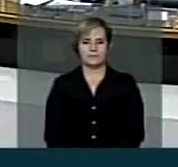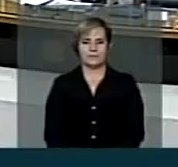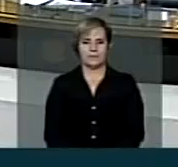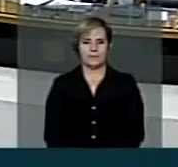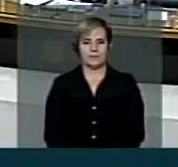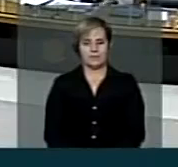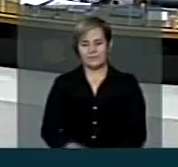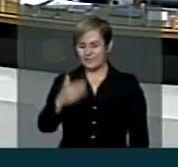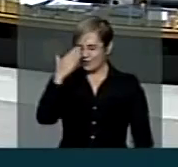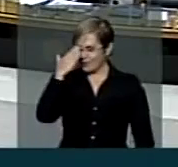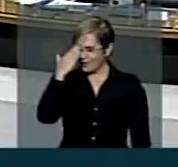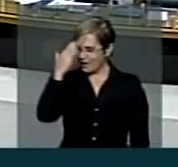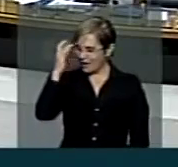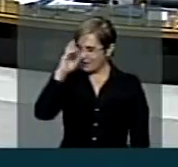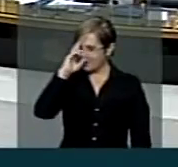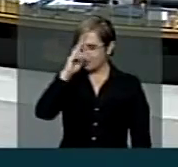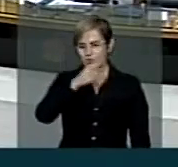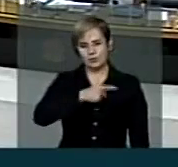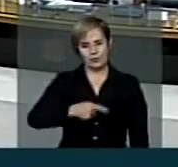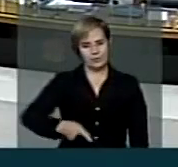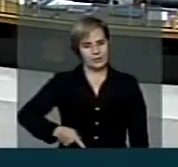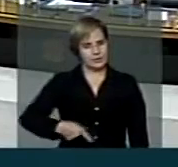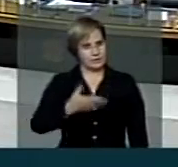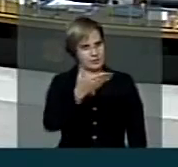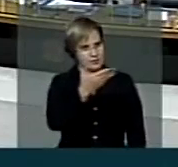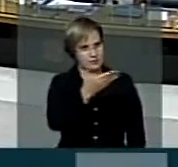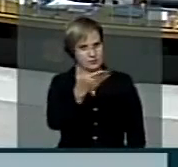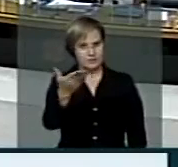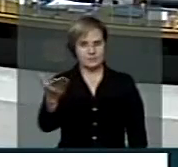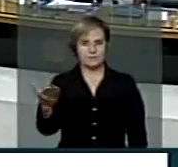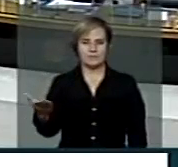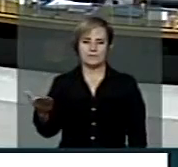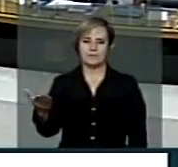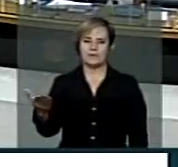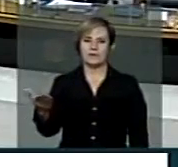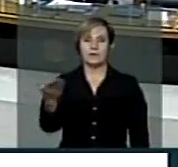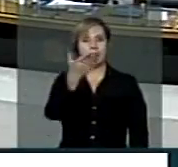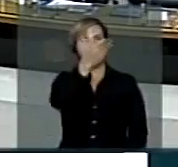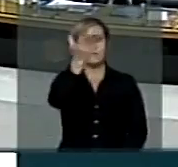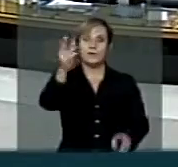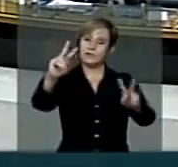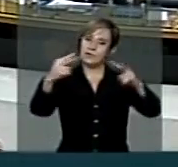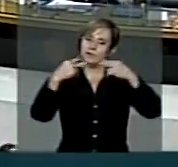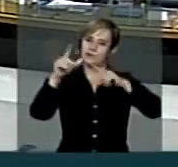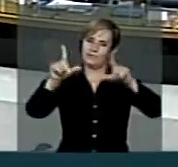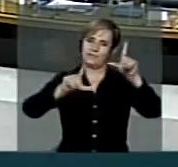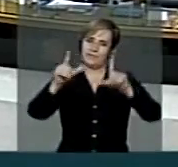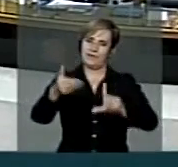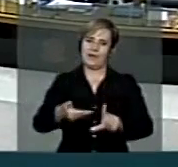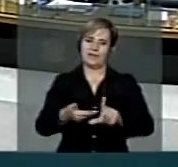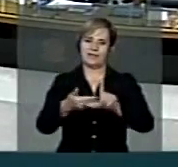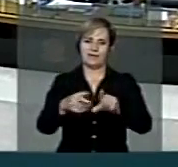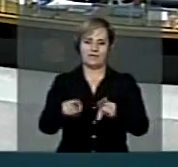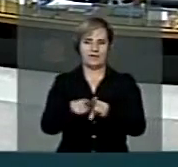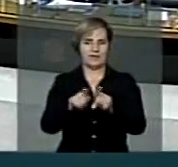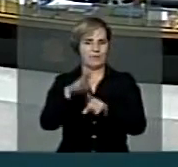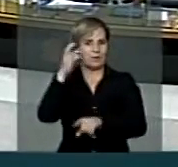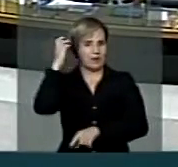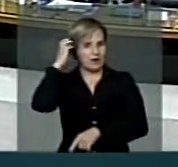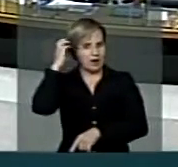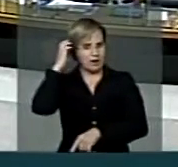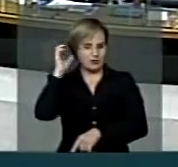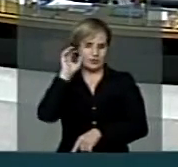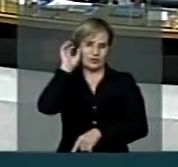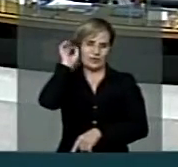Muito obrigado, senhor presidente, senhoras e senhores deputados, aqueles que nos acompanham pela TV Câmara, pela Rádio Câmara.